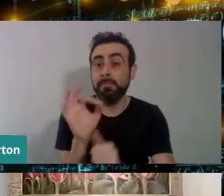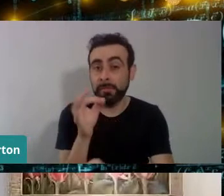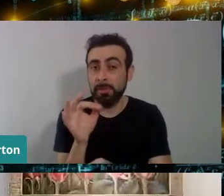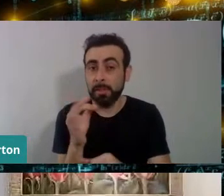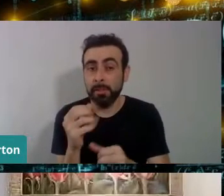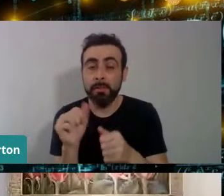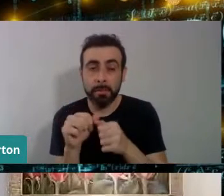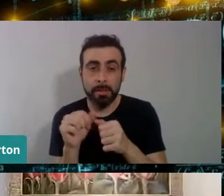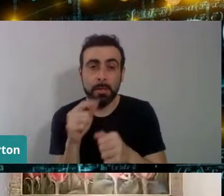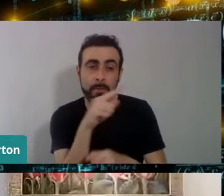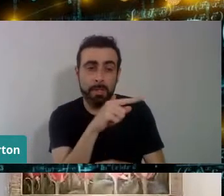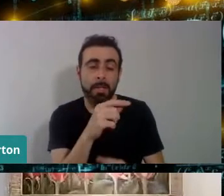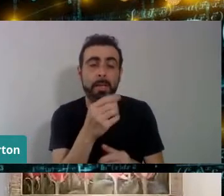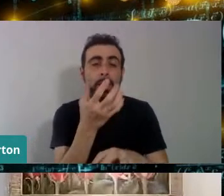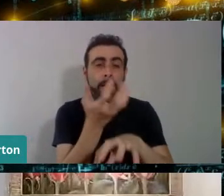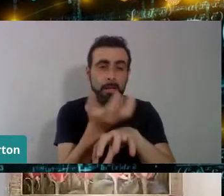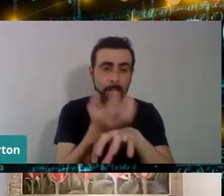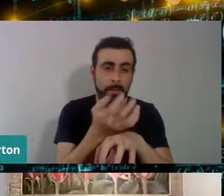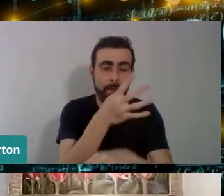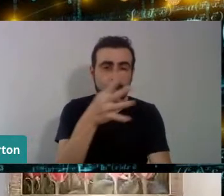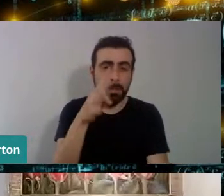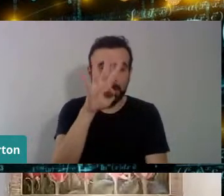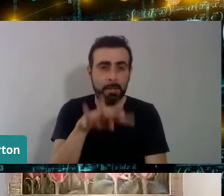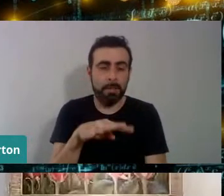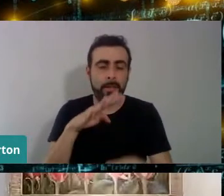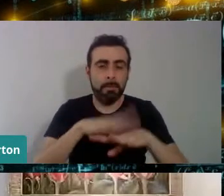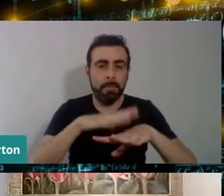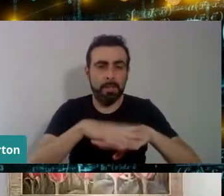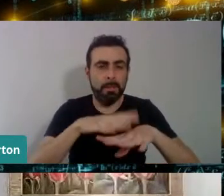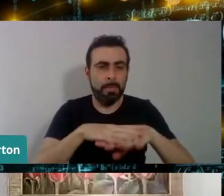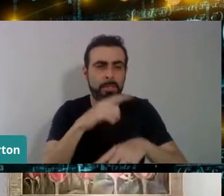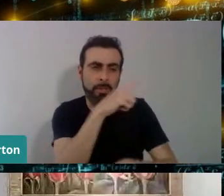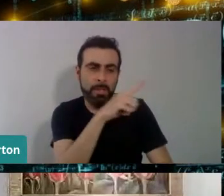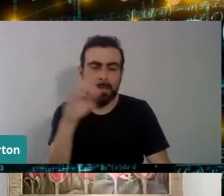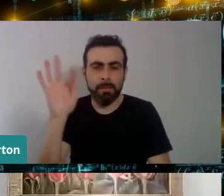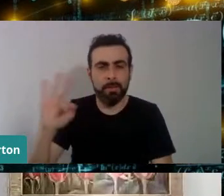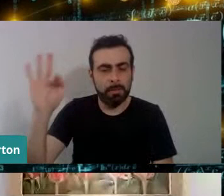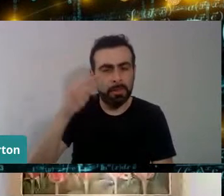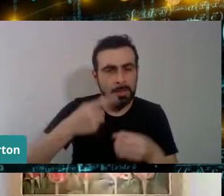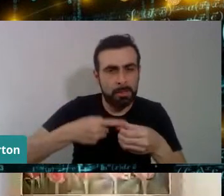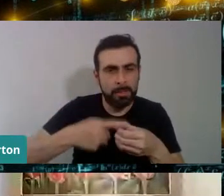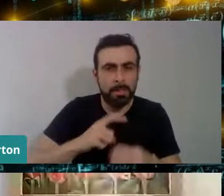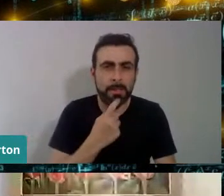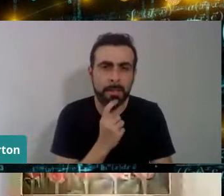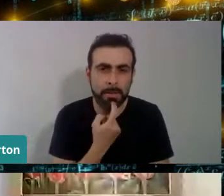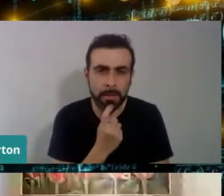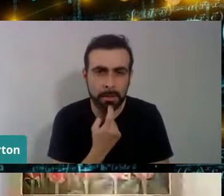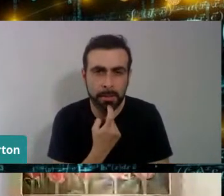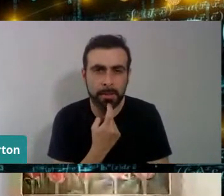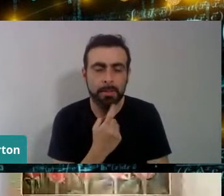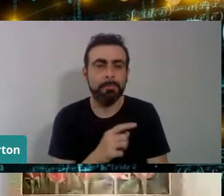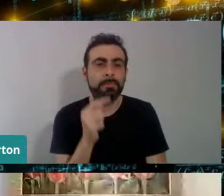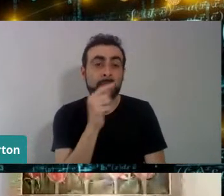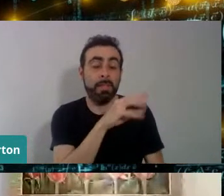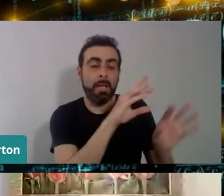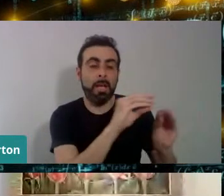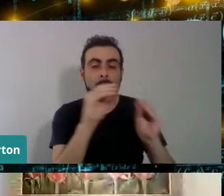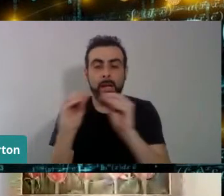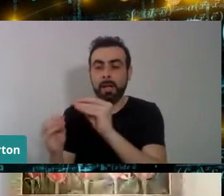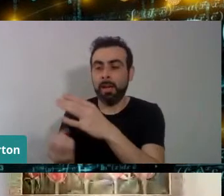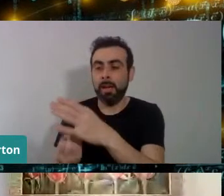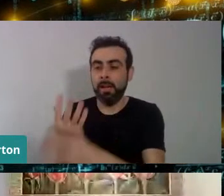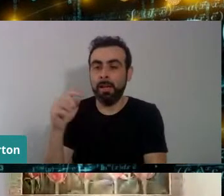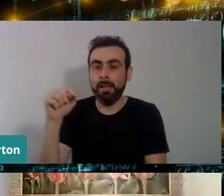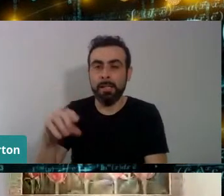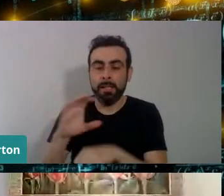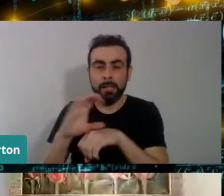da grade curricular da matemática da Unicamp para implantar um novo curso de matemática aí na Fafisa, né? E foi